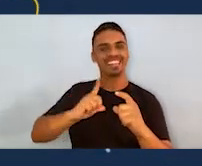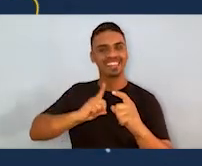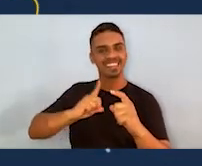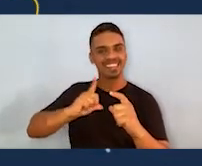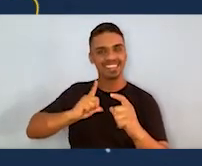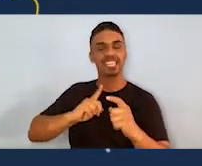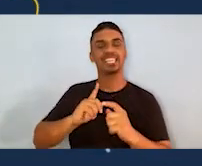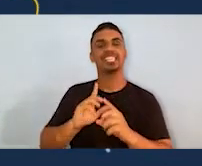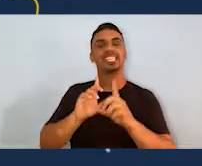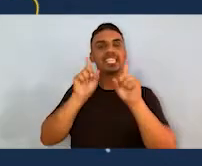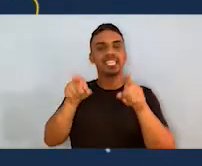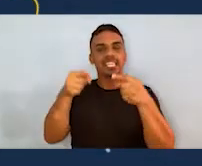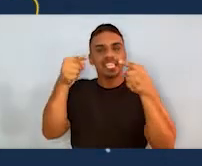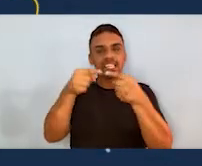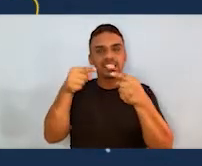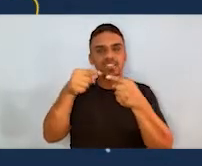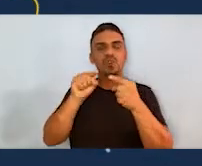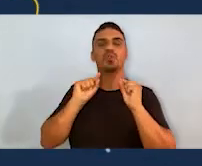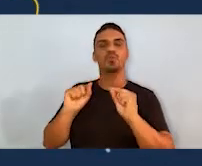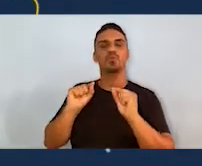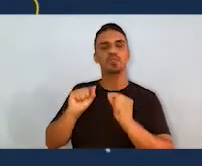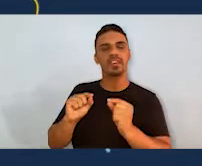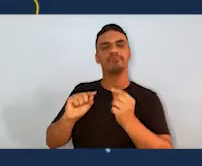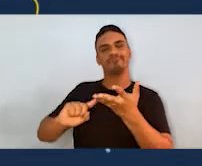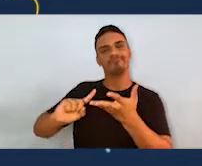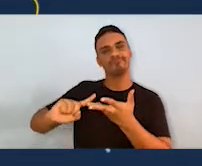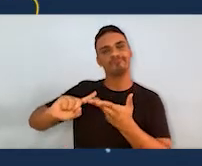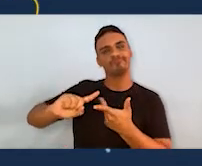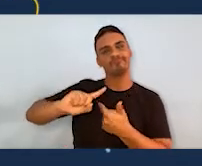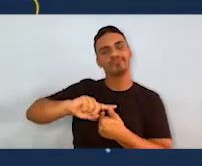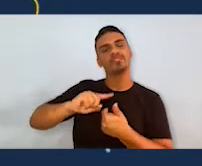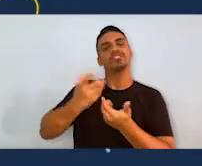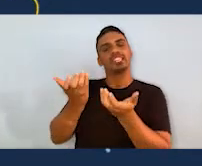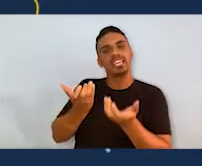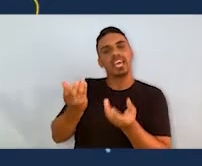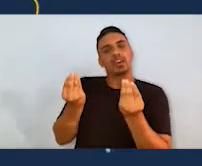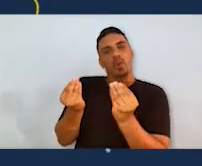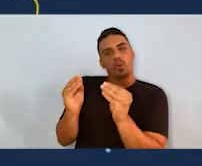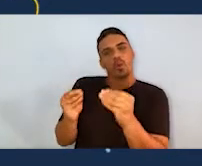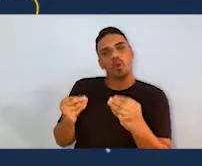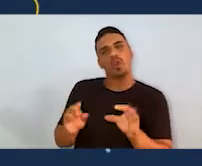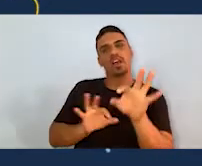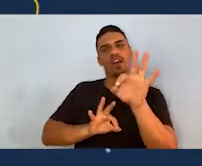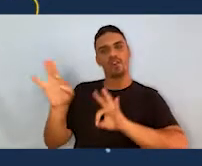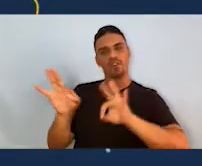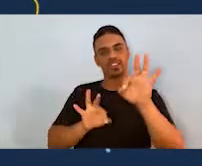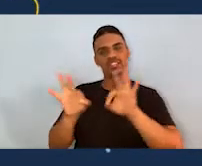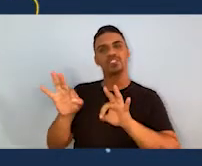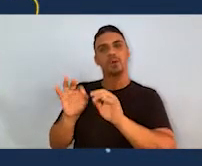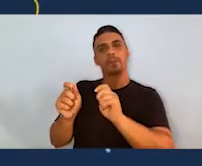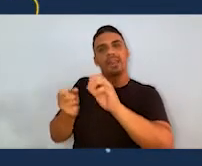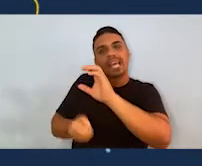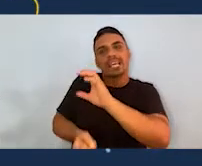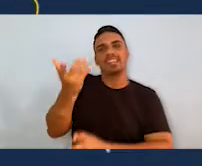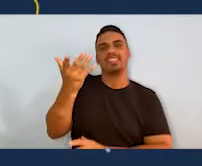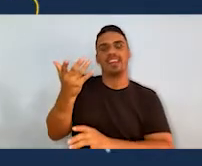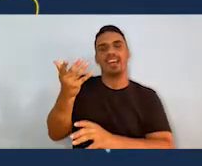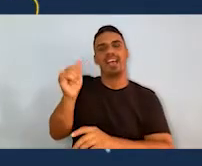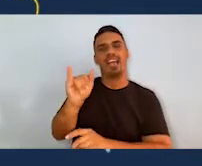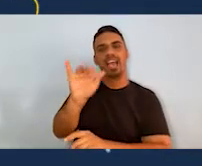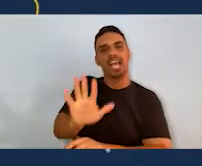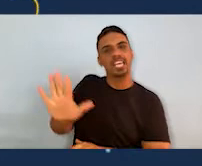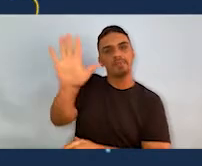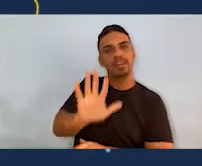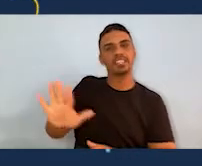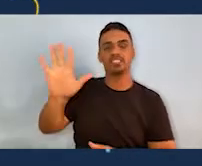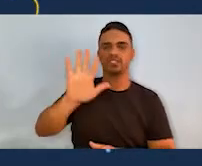com essas questões aí que você vai colocar para compor essa imagem. Então, se vocês forem olhar ali,